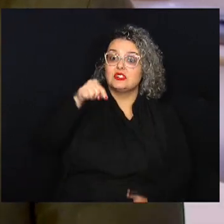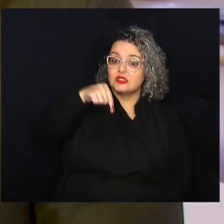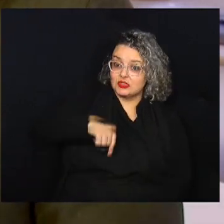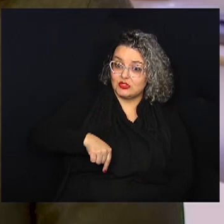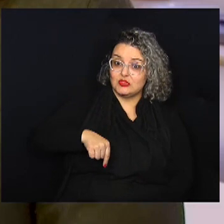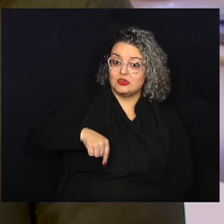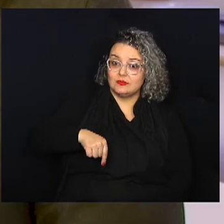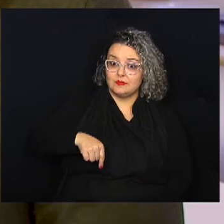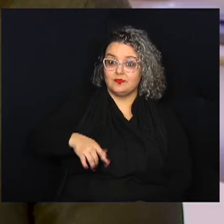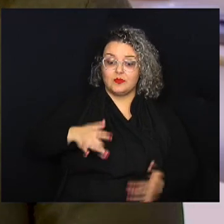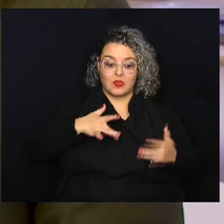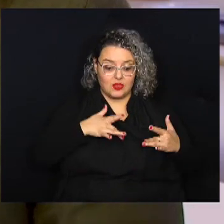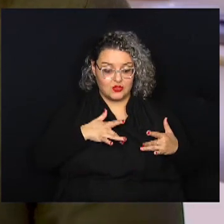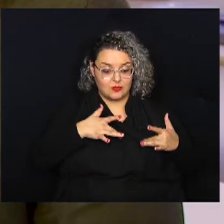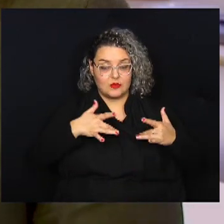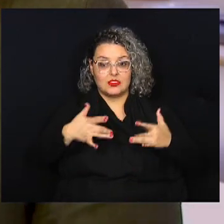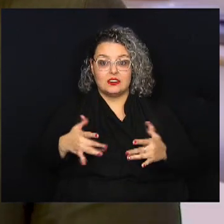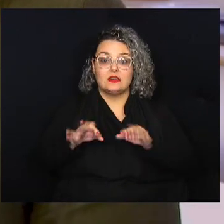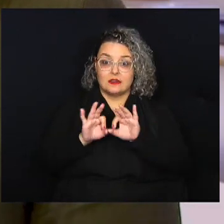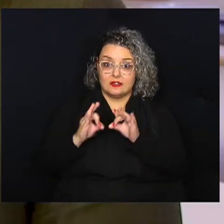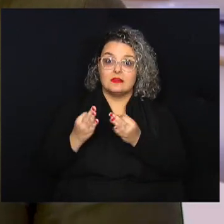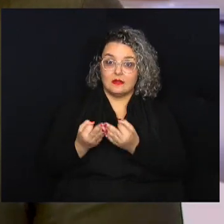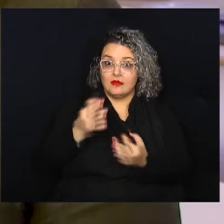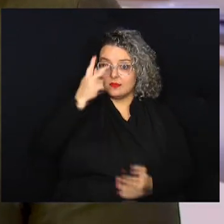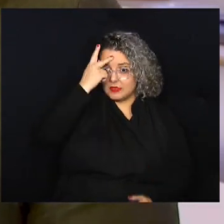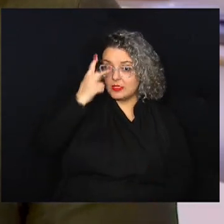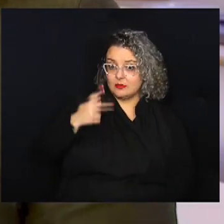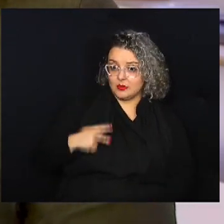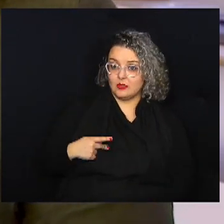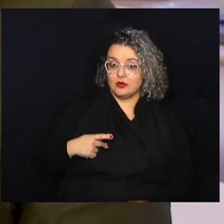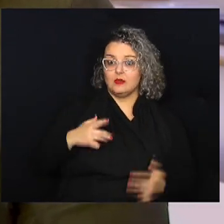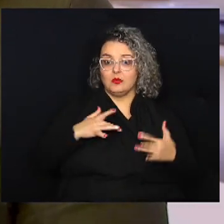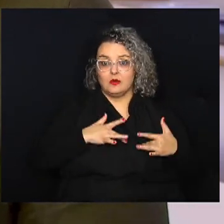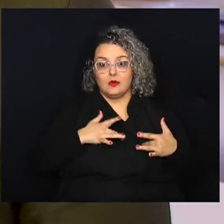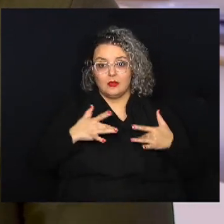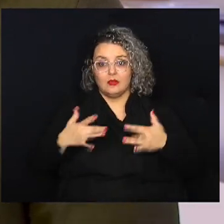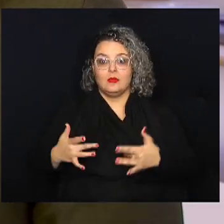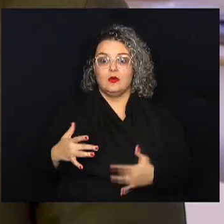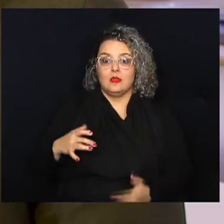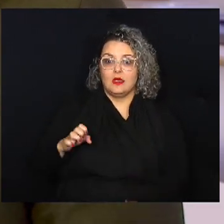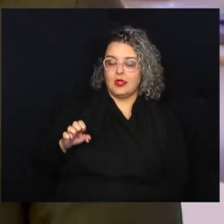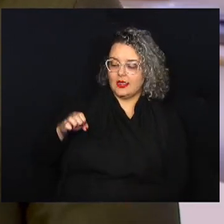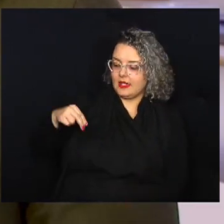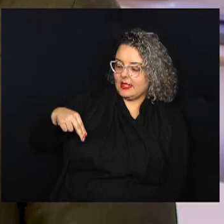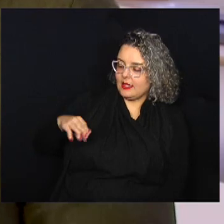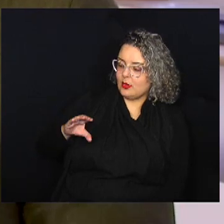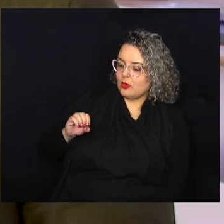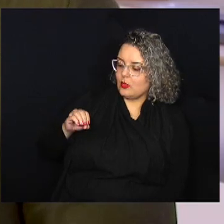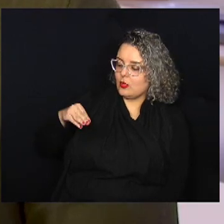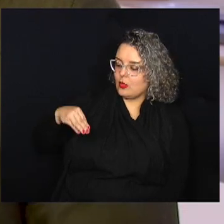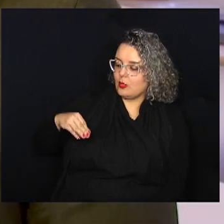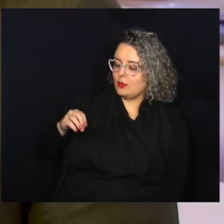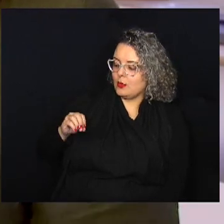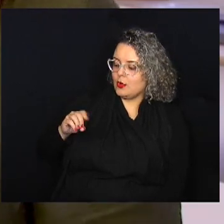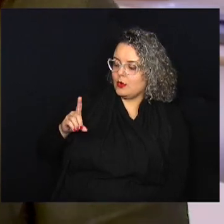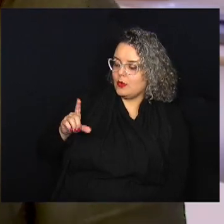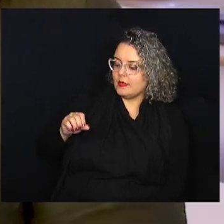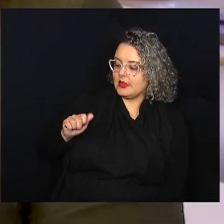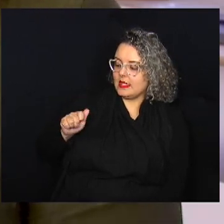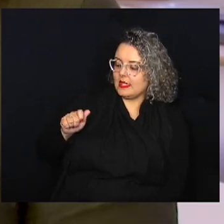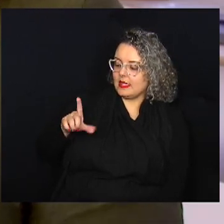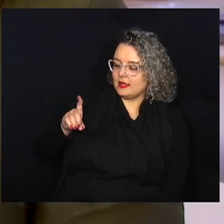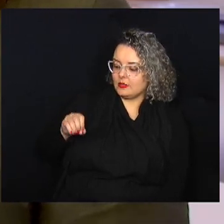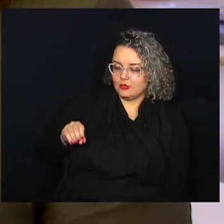através de uma doação da família mesmo. Foi uma doação em comodato, no ano de 2000, e veio através